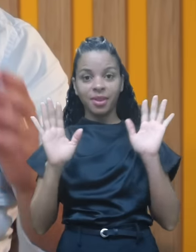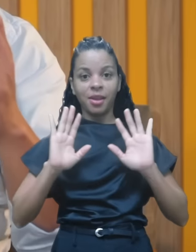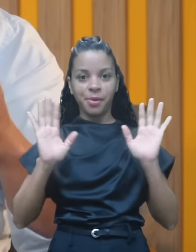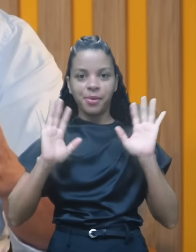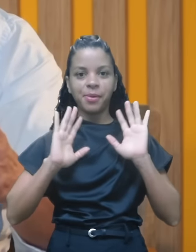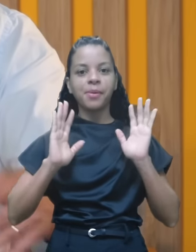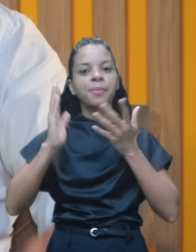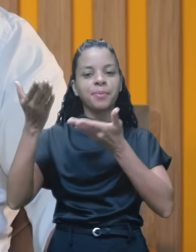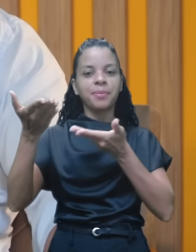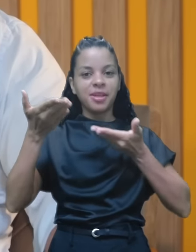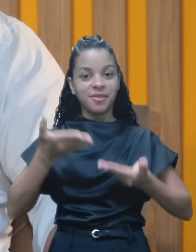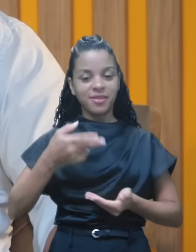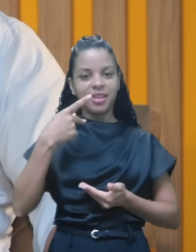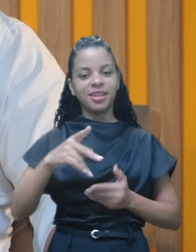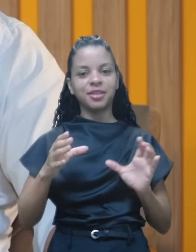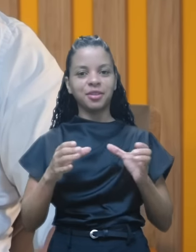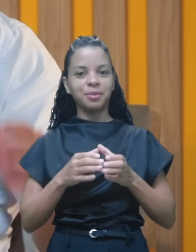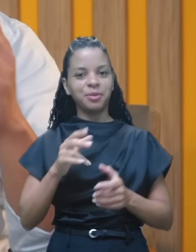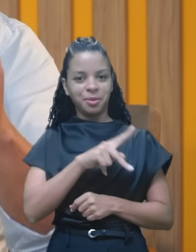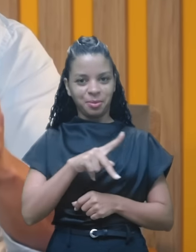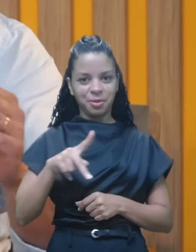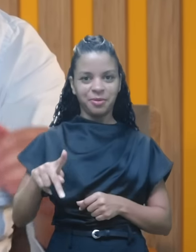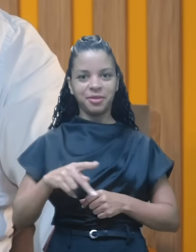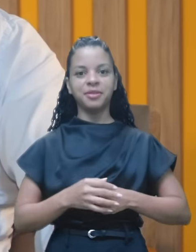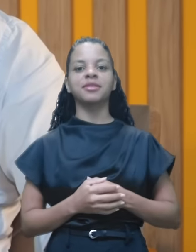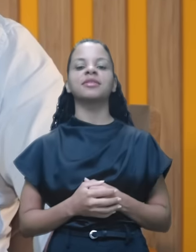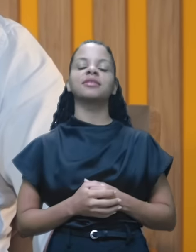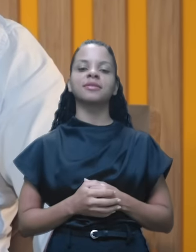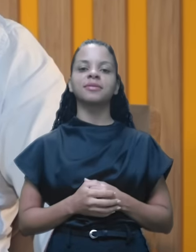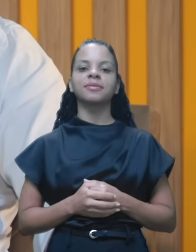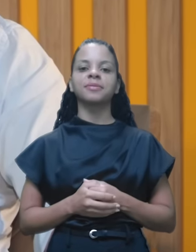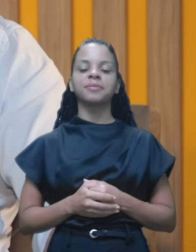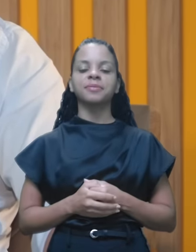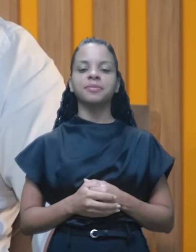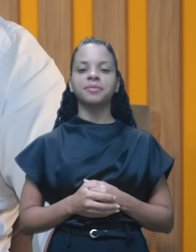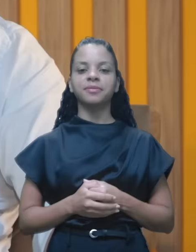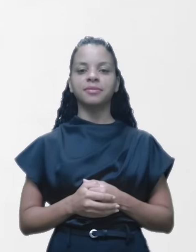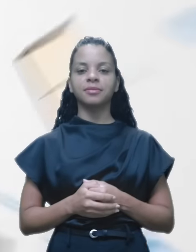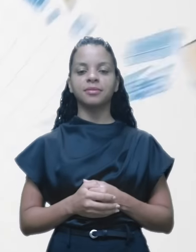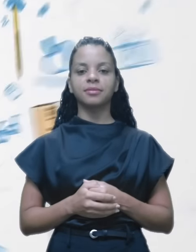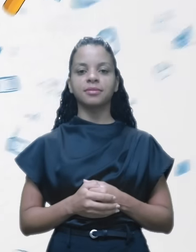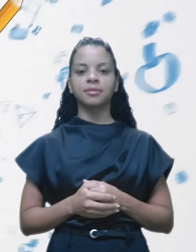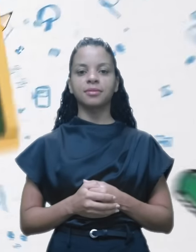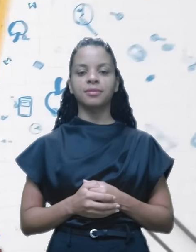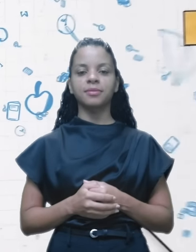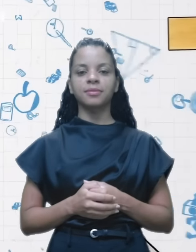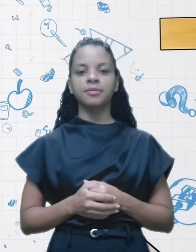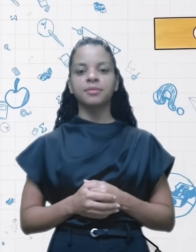Olá, seja muito bem-vindo à classe dos professores, a sua lição em qualquer hora e lugar.